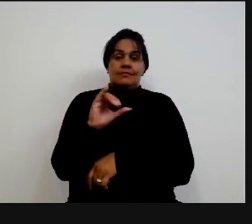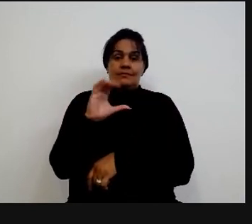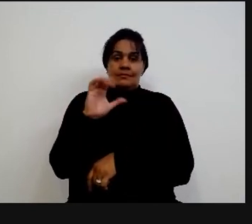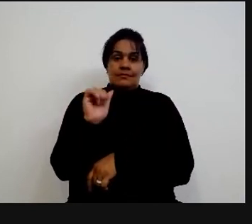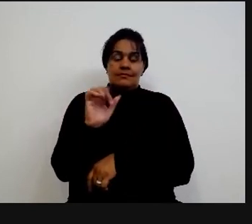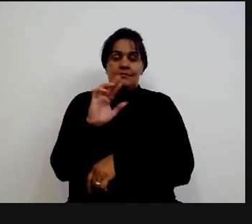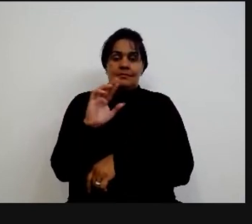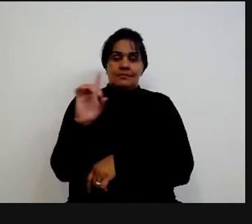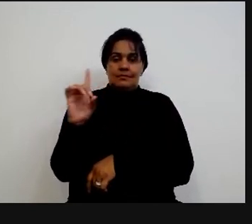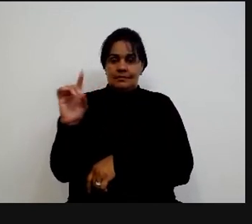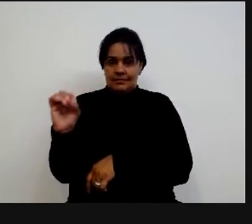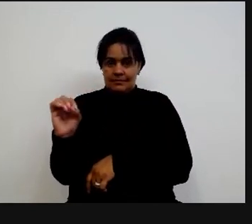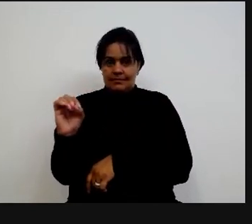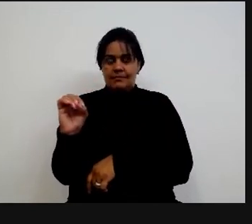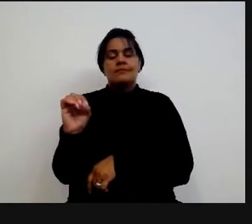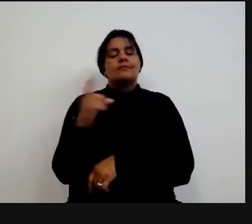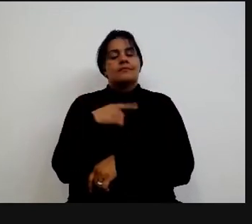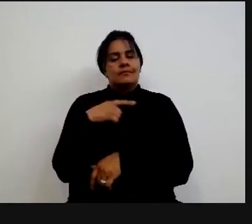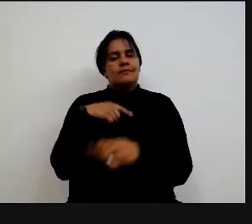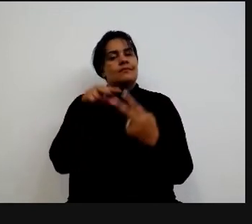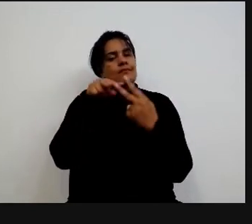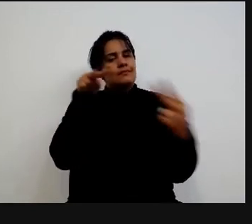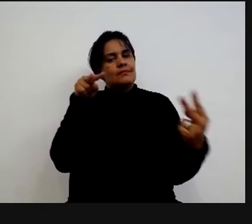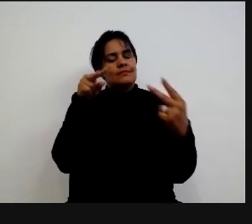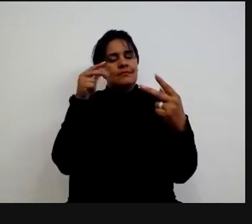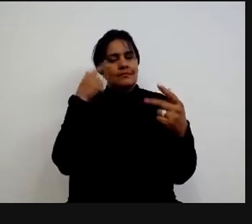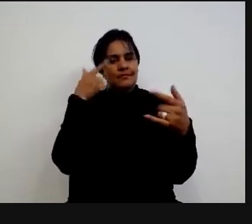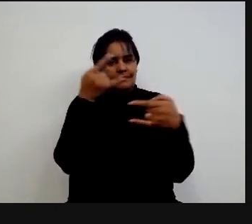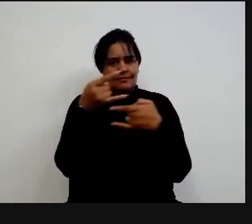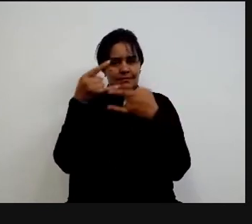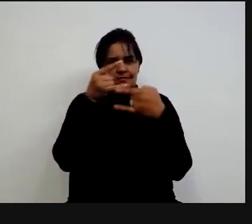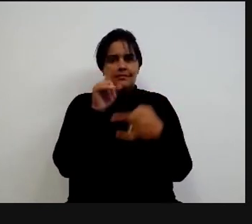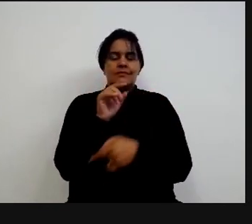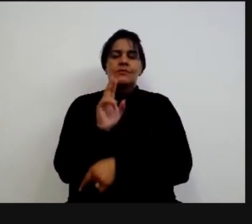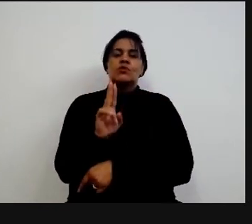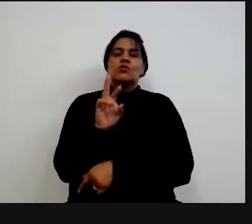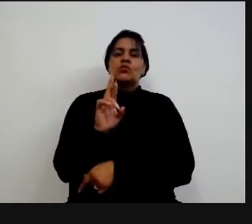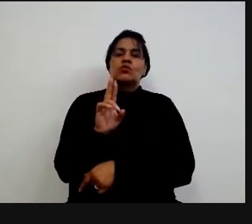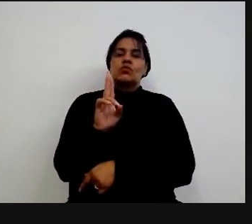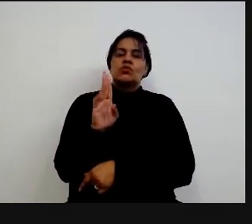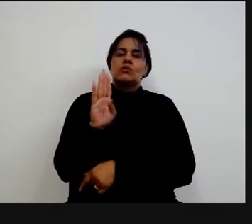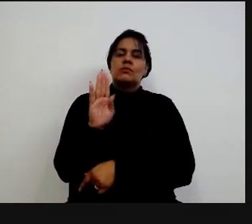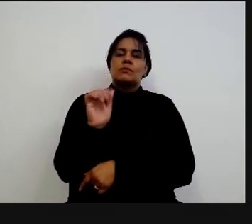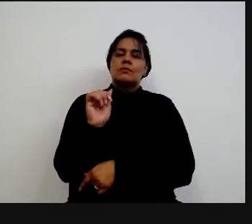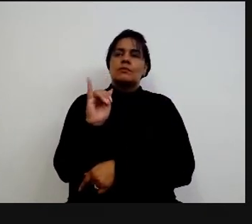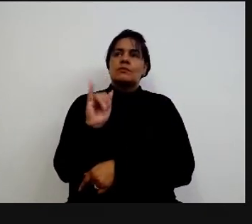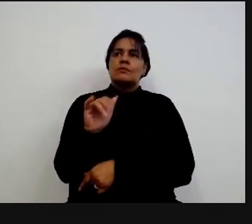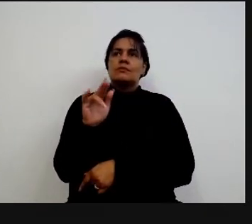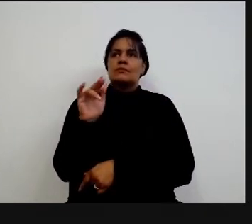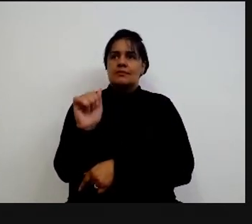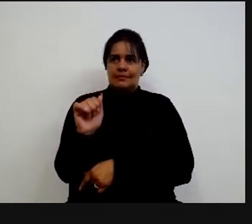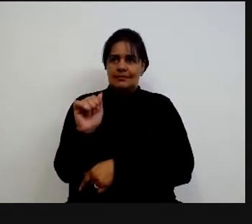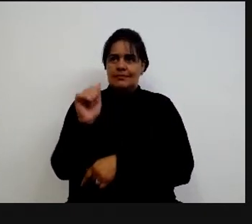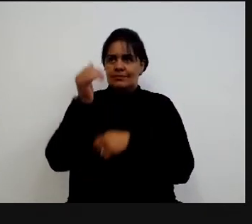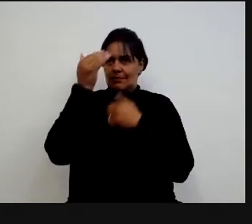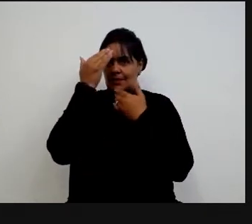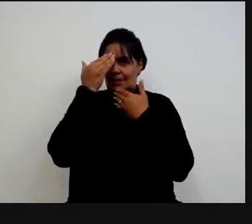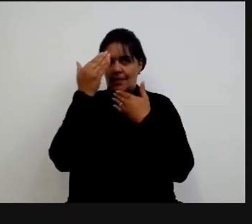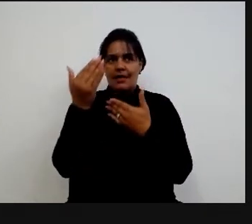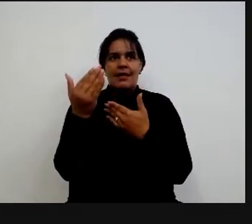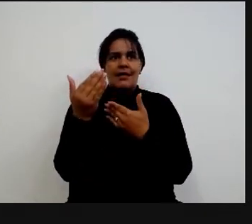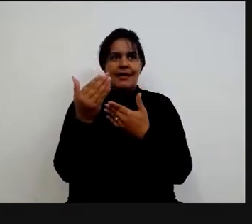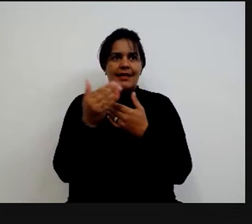a região sul. Ele está assistindo o nosso evento de Uruguaiana. Obrigado pela participação, professor